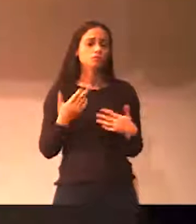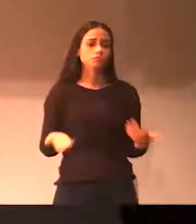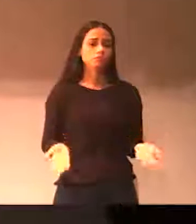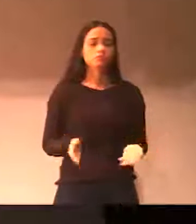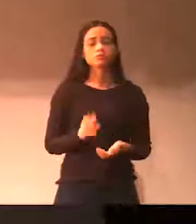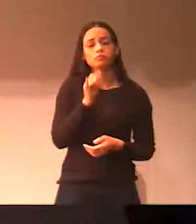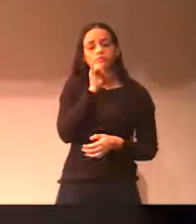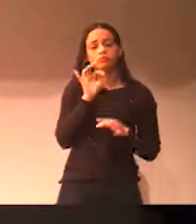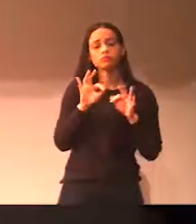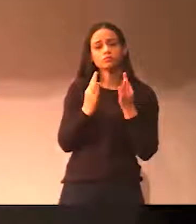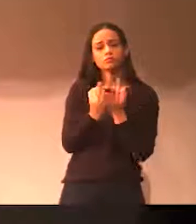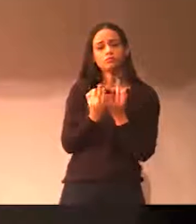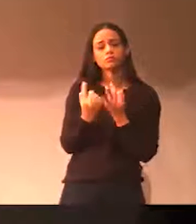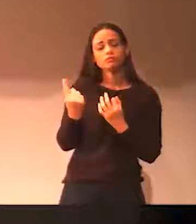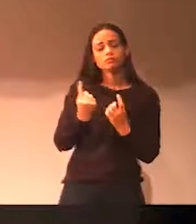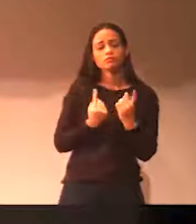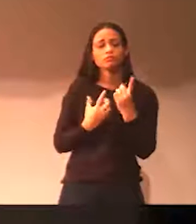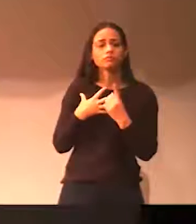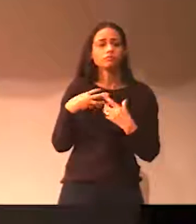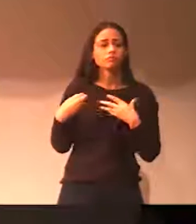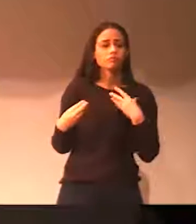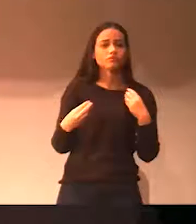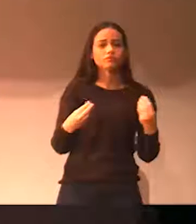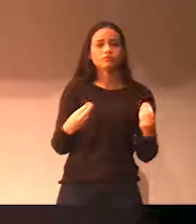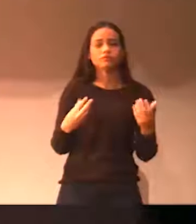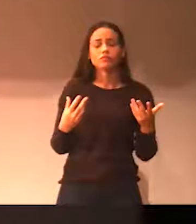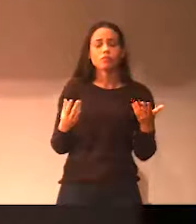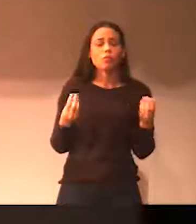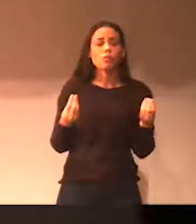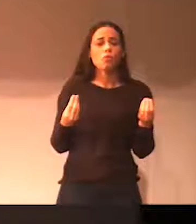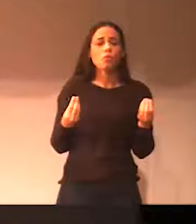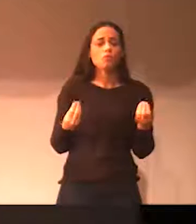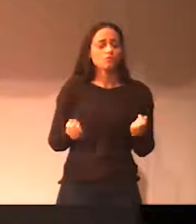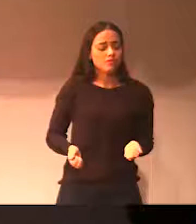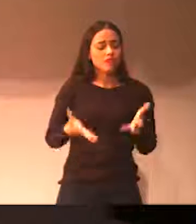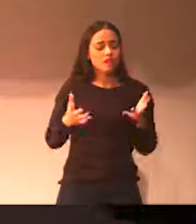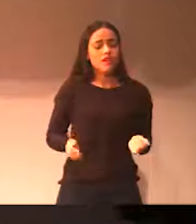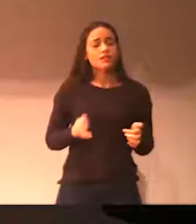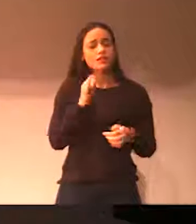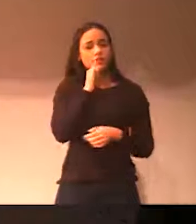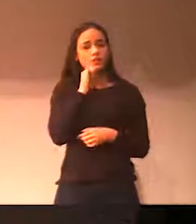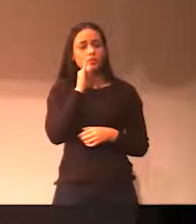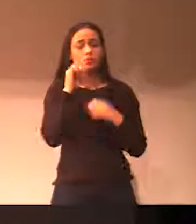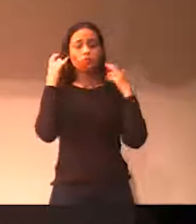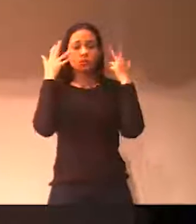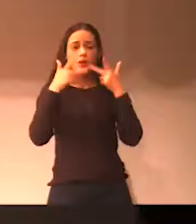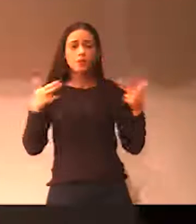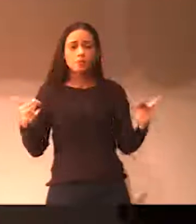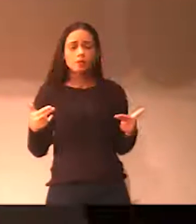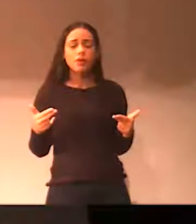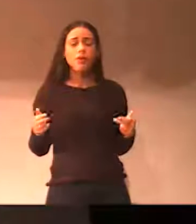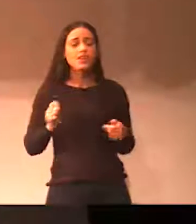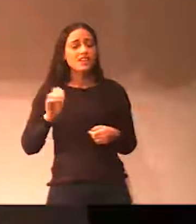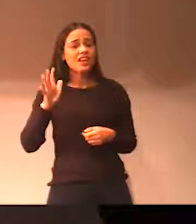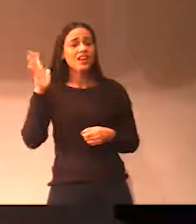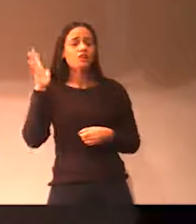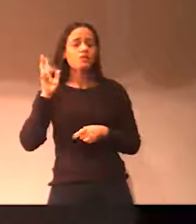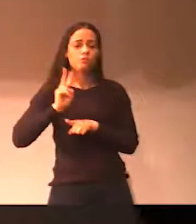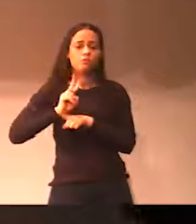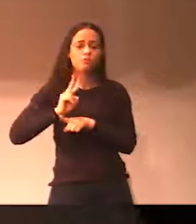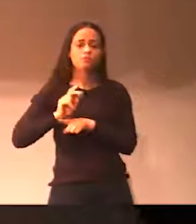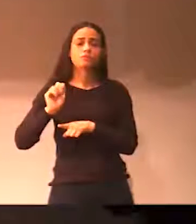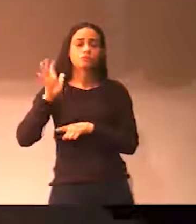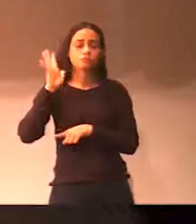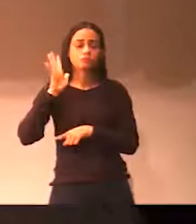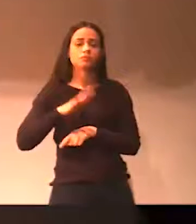capacidade financeira de cada um. O animal não custa barato. De maneira alguma, ele custa caro. Mas, para as pessoas que não cuidam, ele é de graça. Ele morreu,